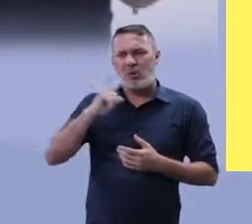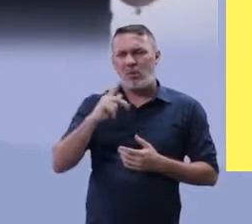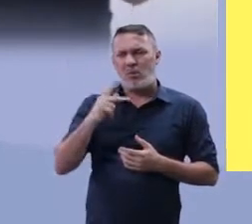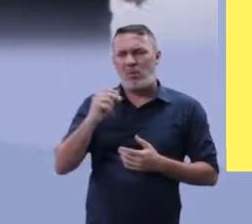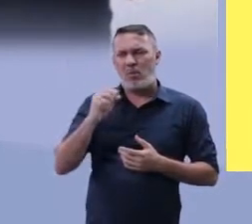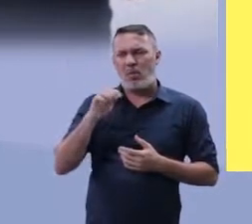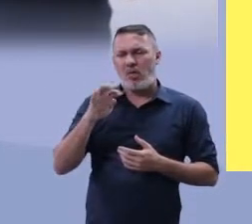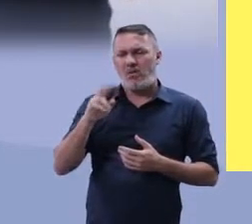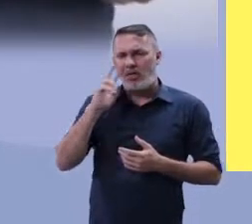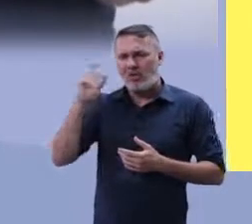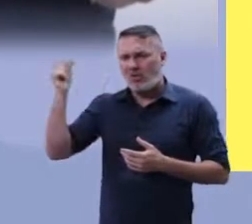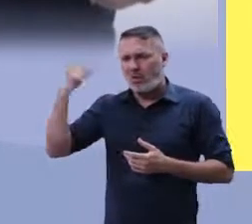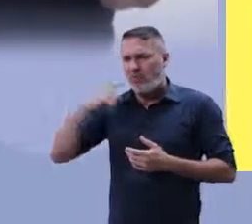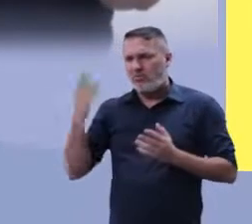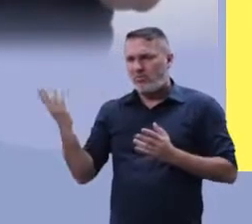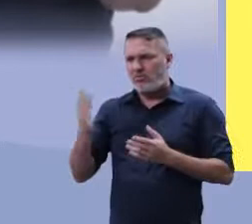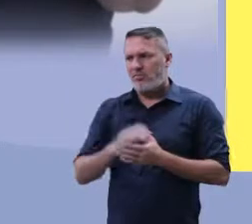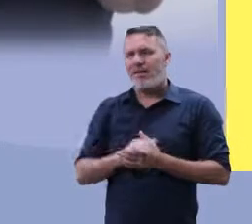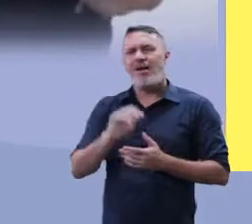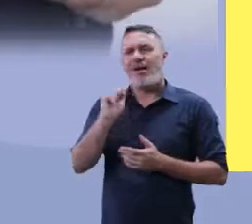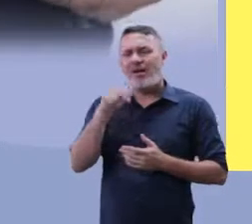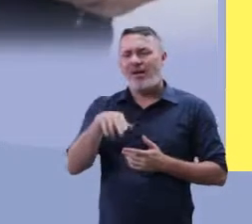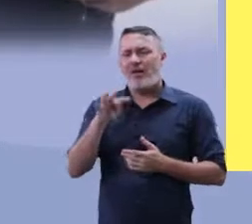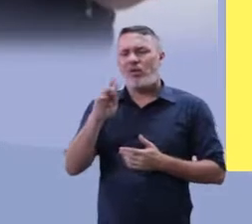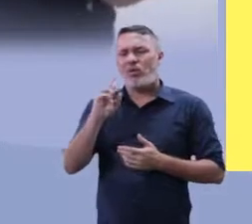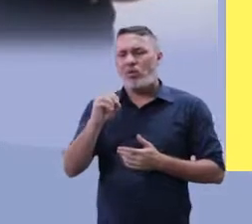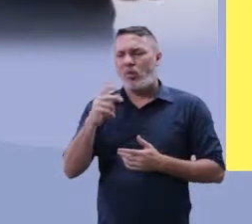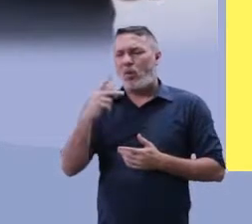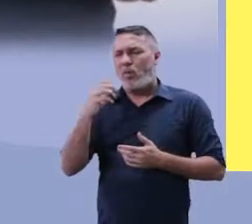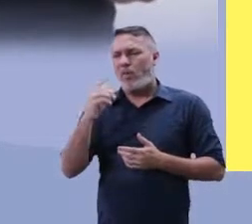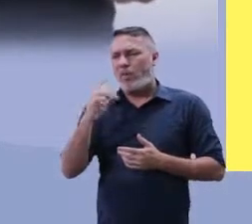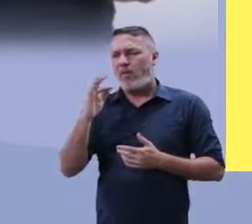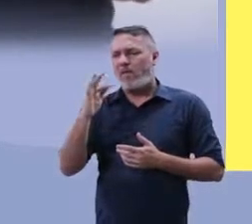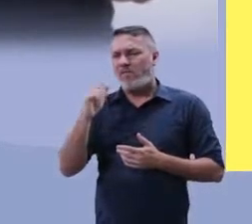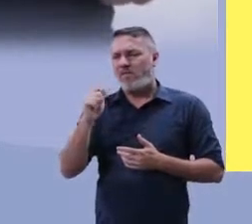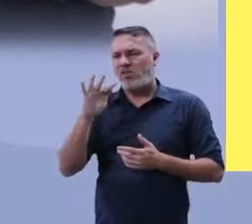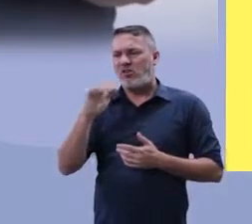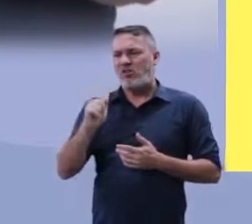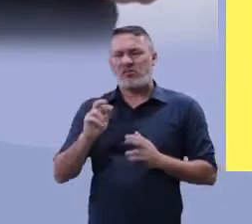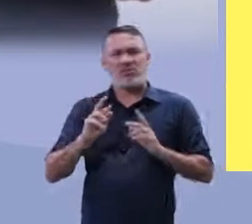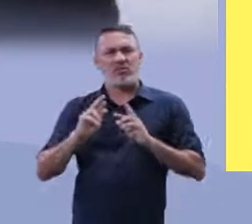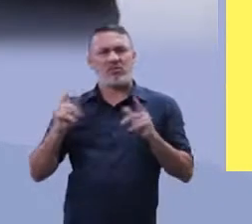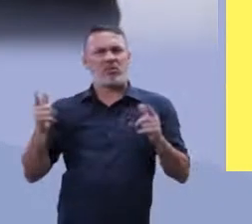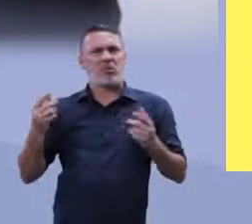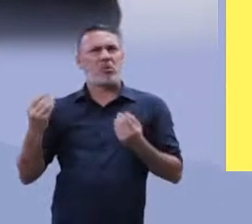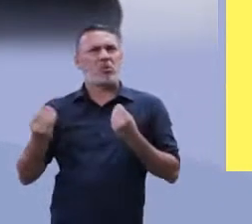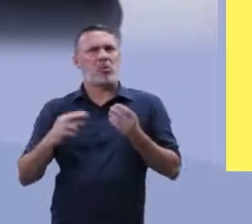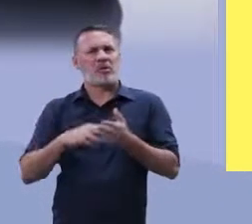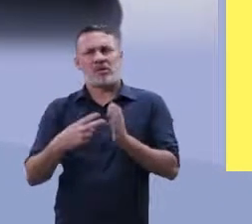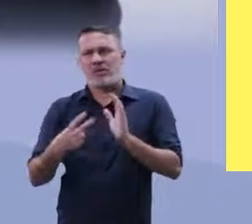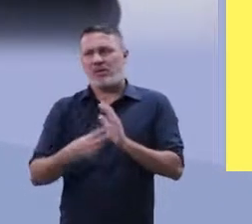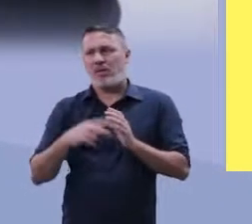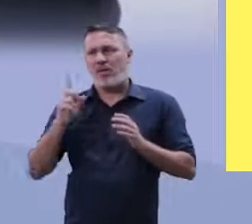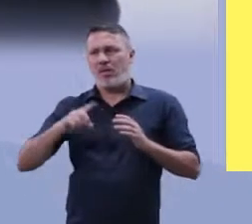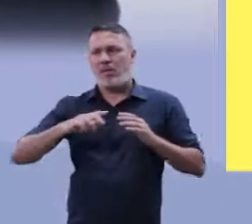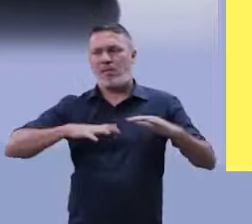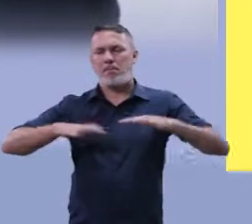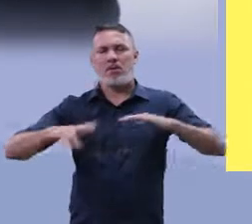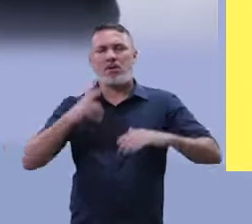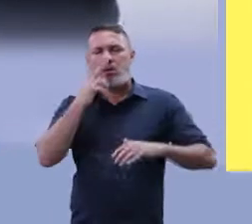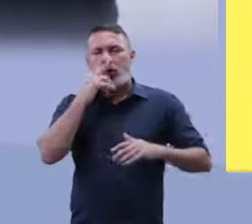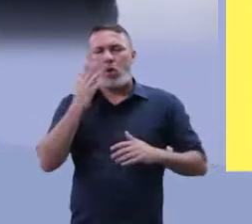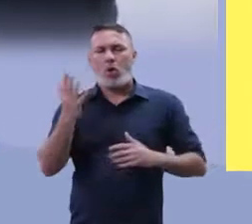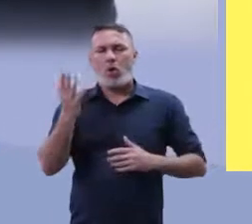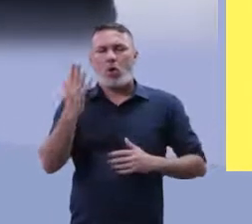esse? Observe antropofagia. Movimento antropofágico é o movimento que vai comer,